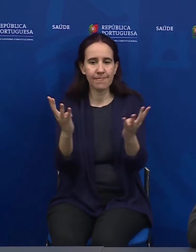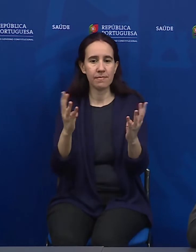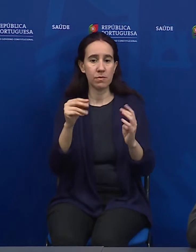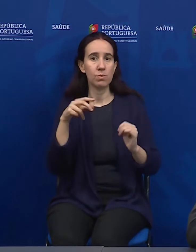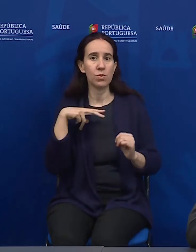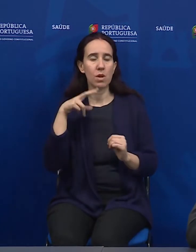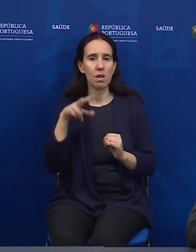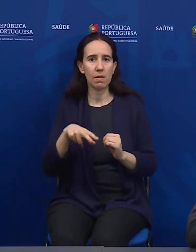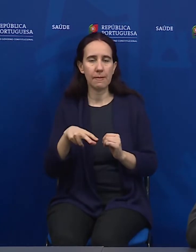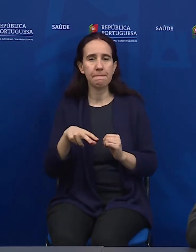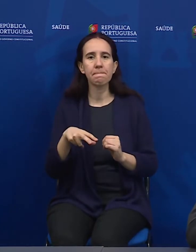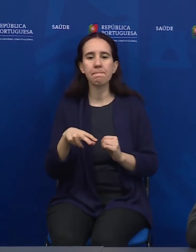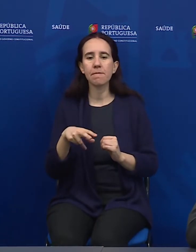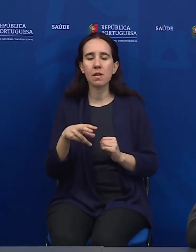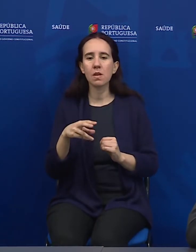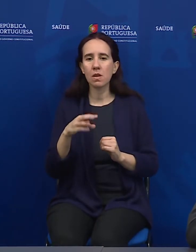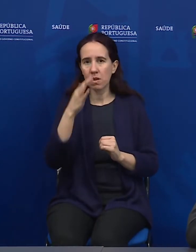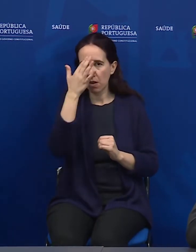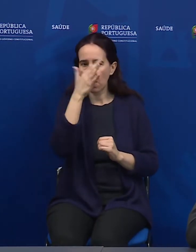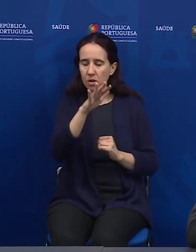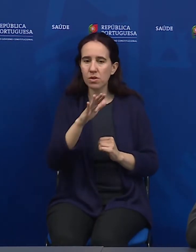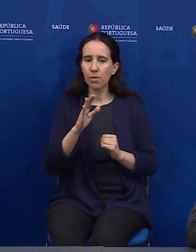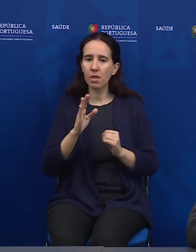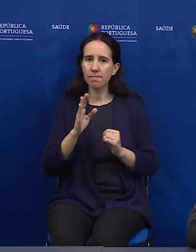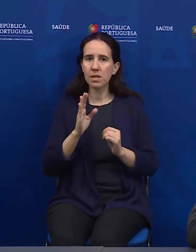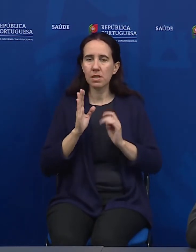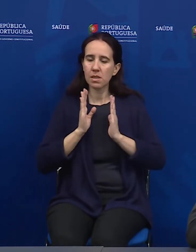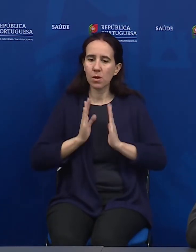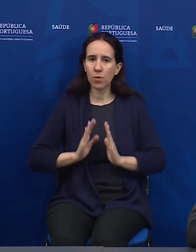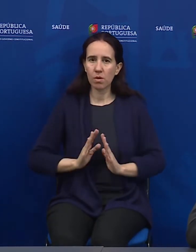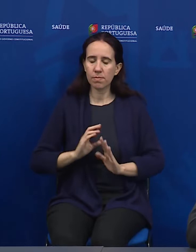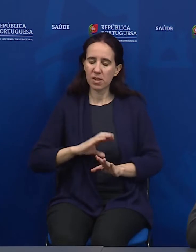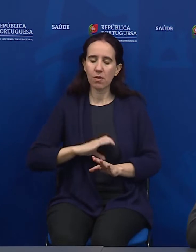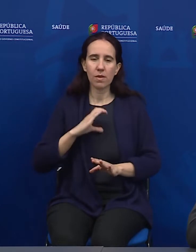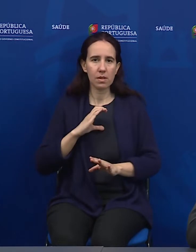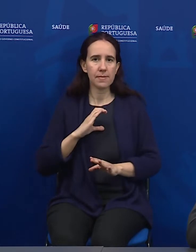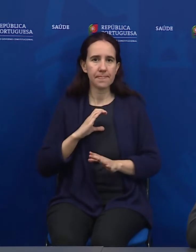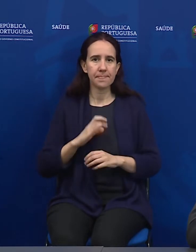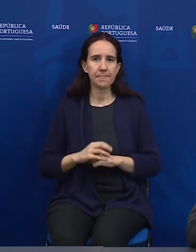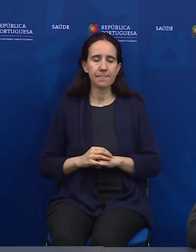Portugal podem ficar tranquilos e confiantes.